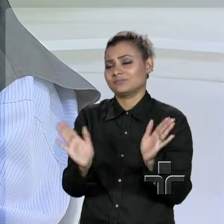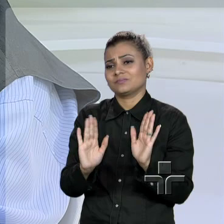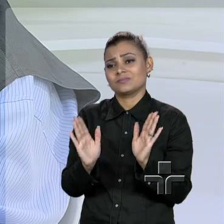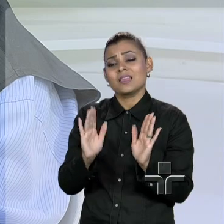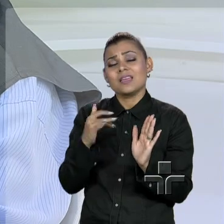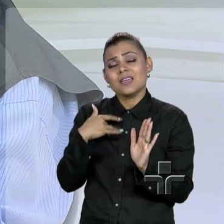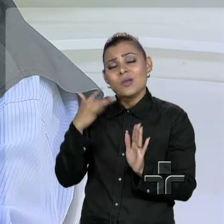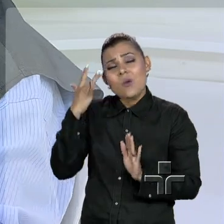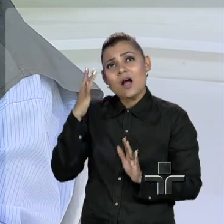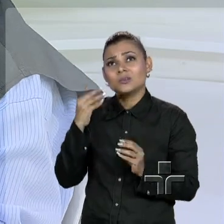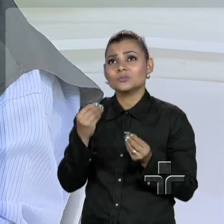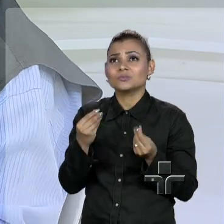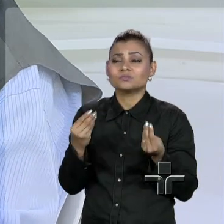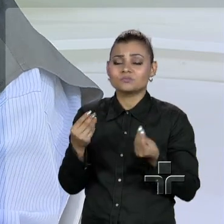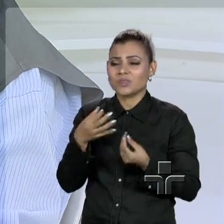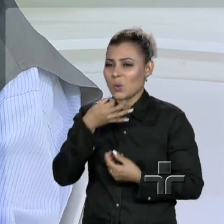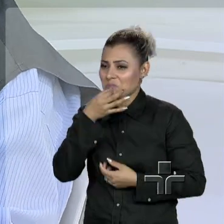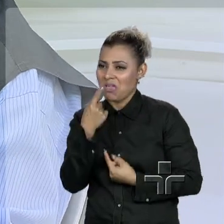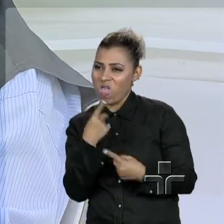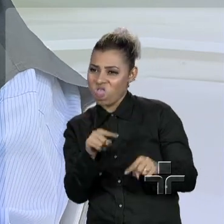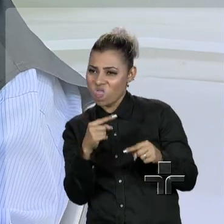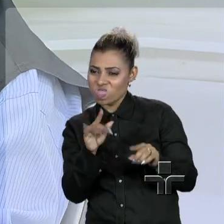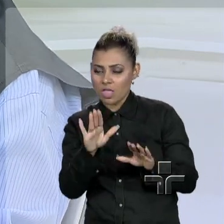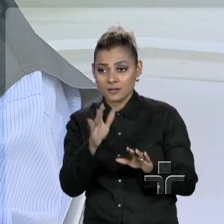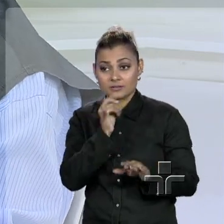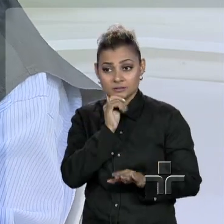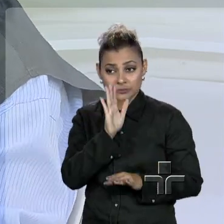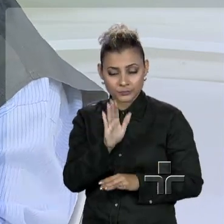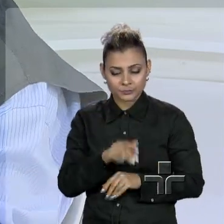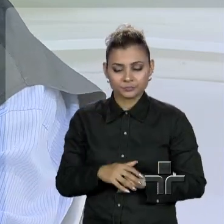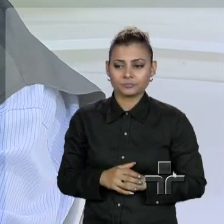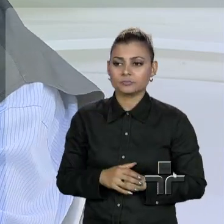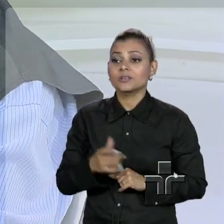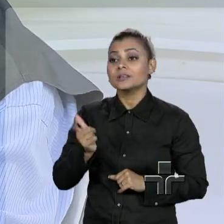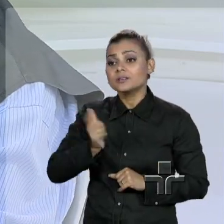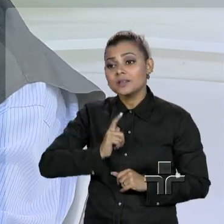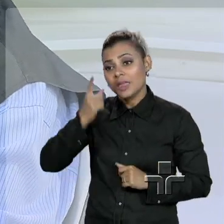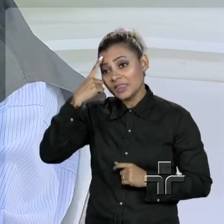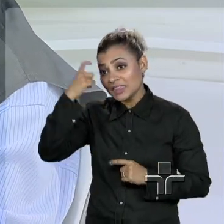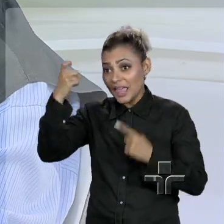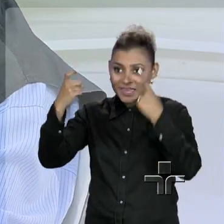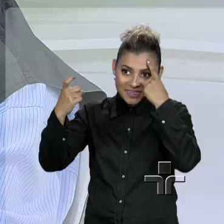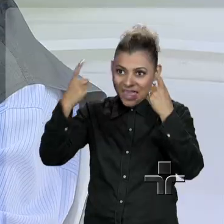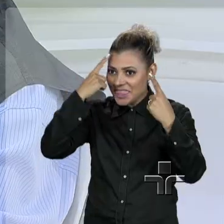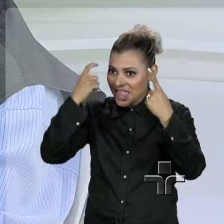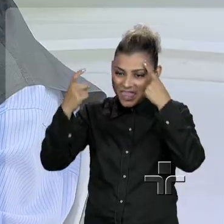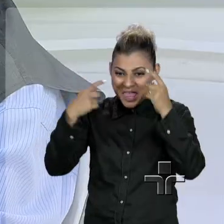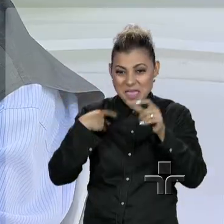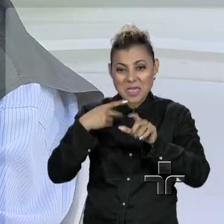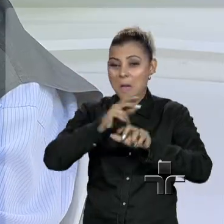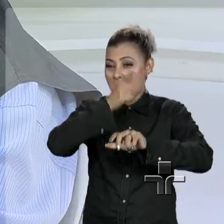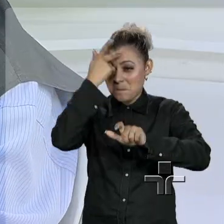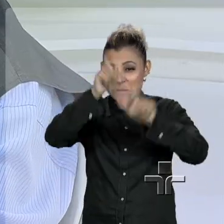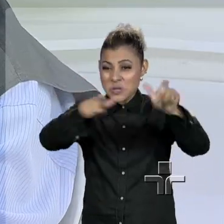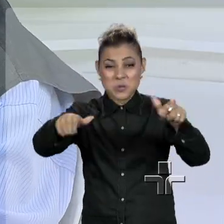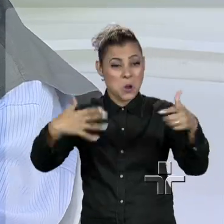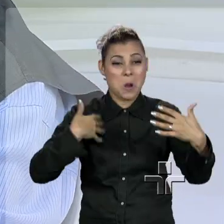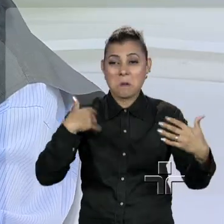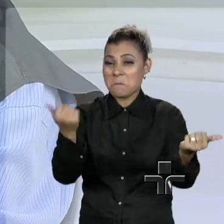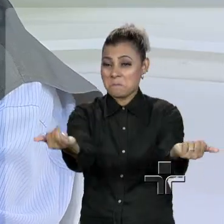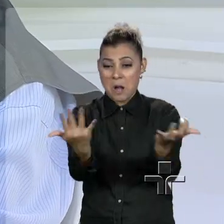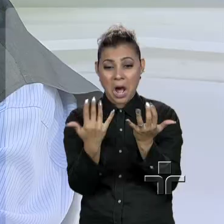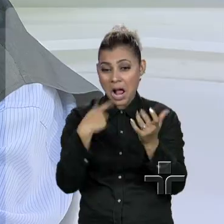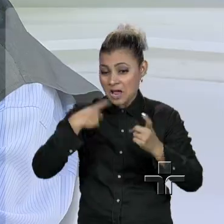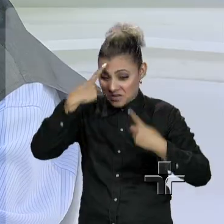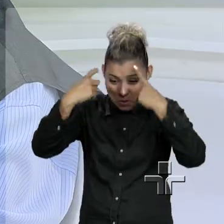seguinte, uma das críticas que você pode fazer é que tem muita ideia. Você tem um turbilhão de ideias. Isso nós